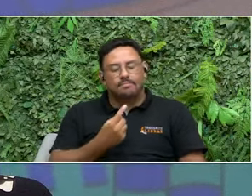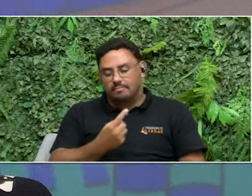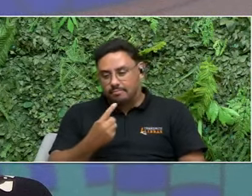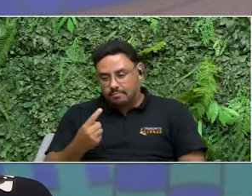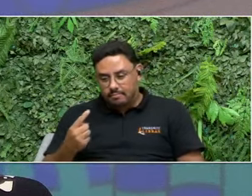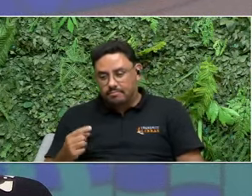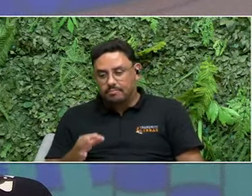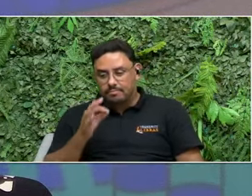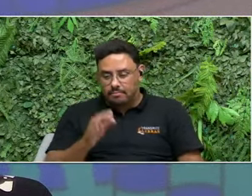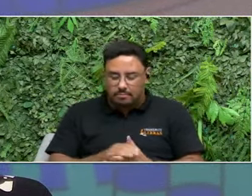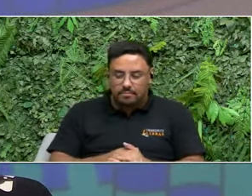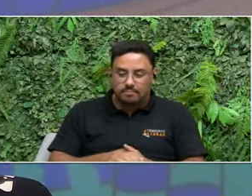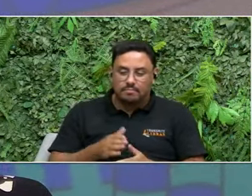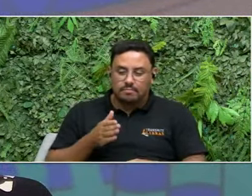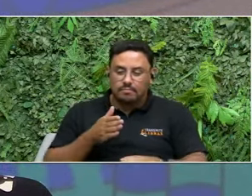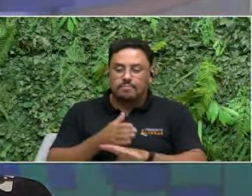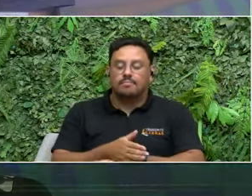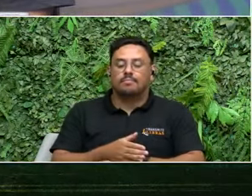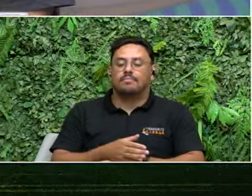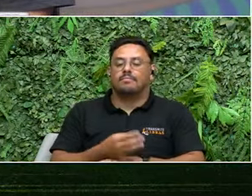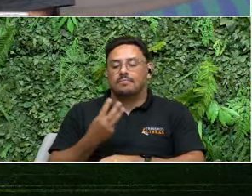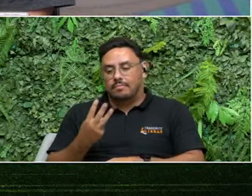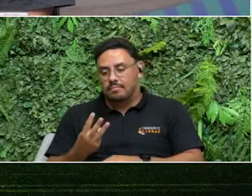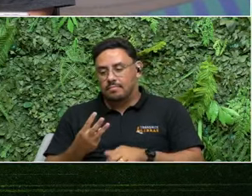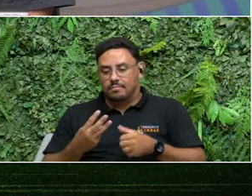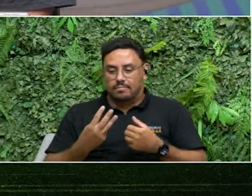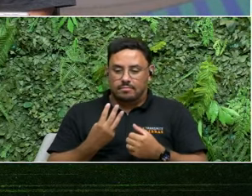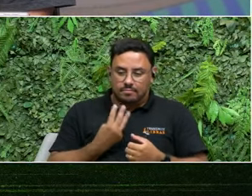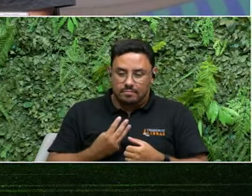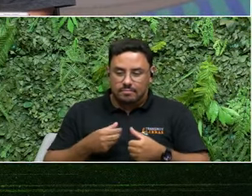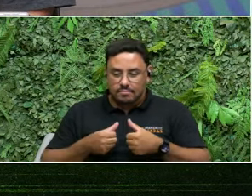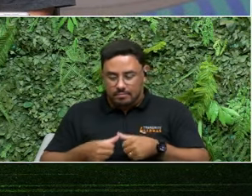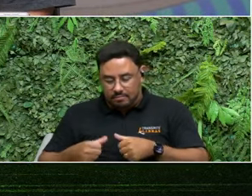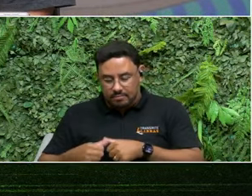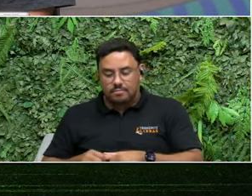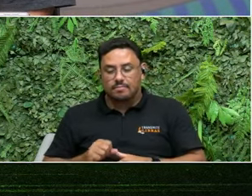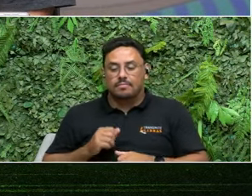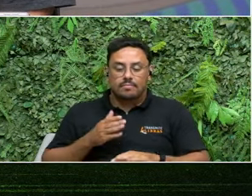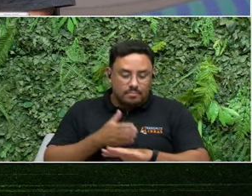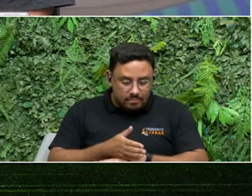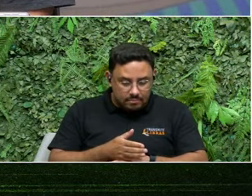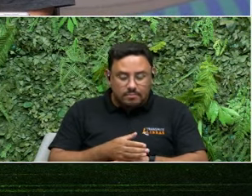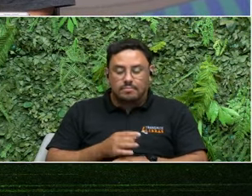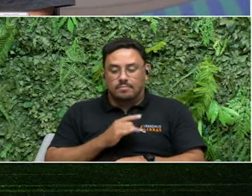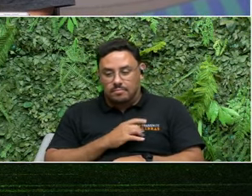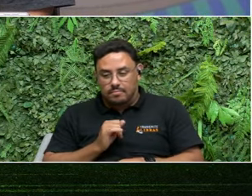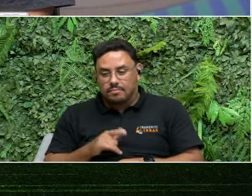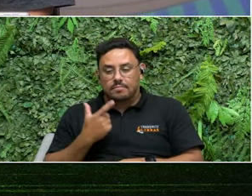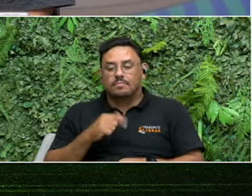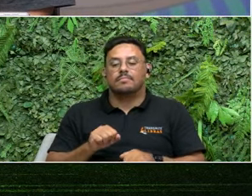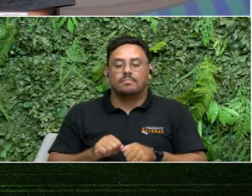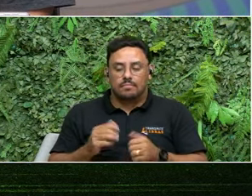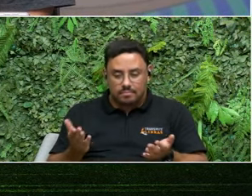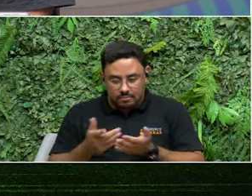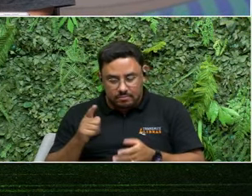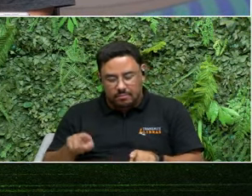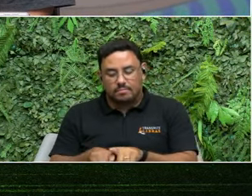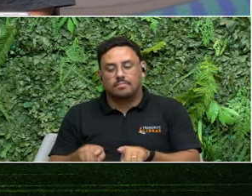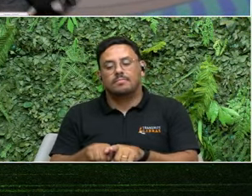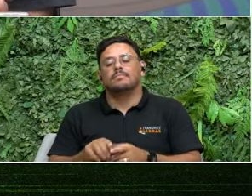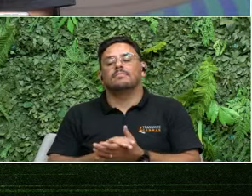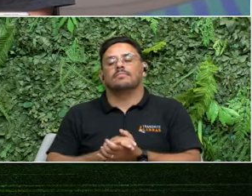no seu quadrado ali ele vai entra com Três zagueiros entrou com medo se entra com para julgar dava nós hoje